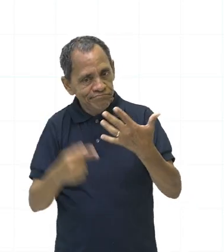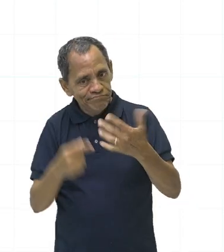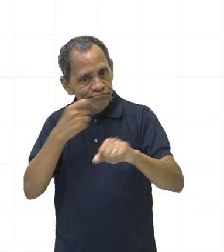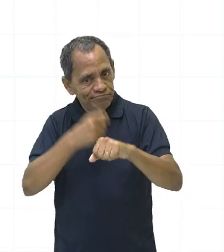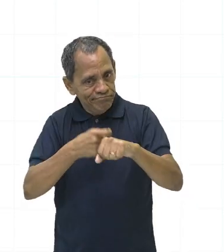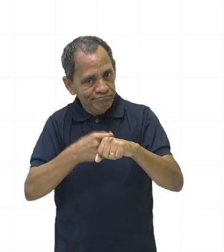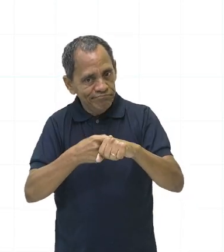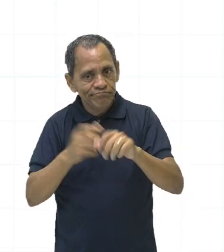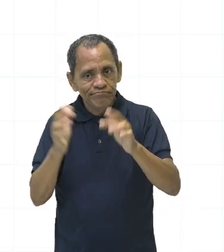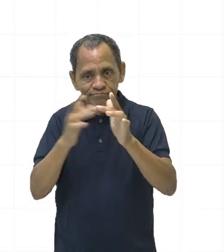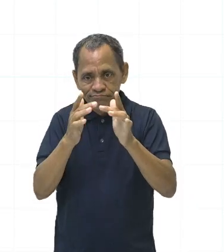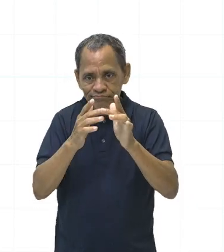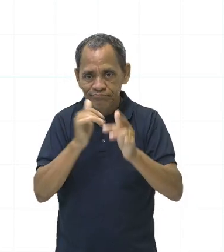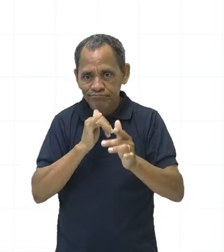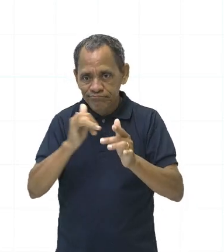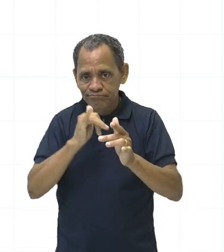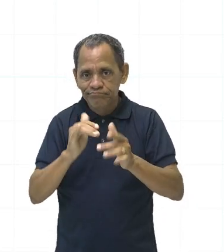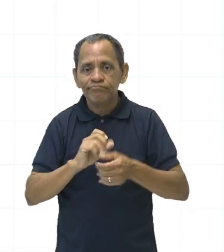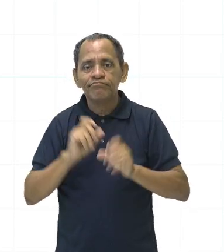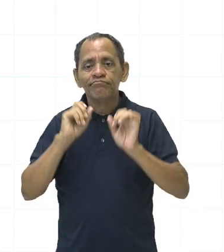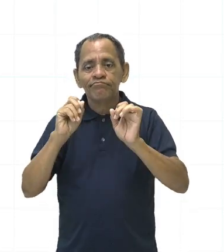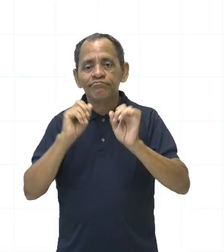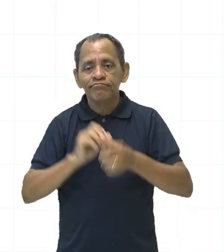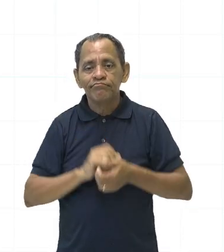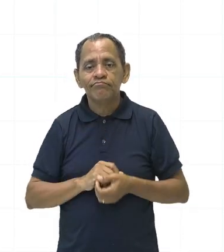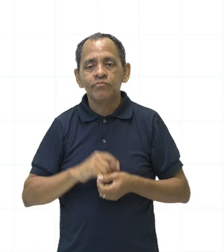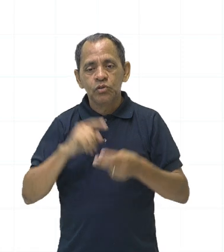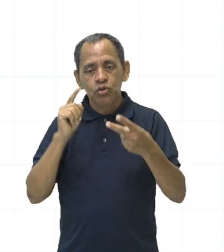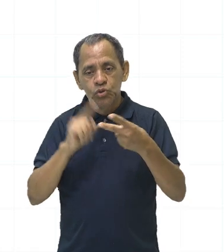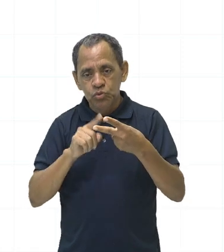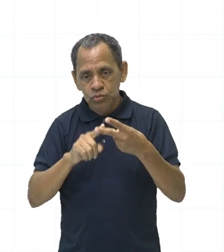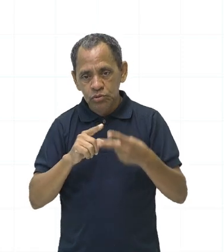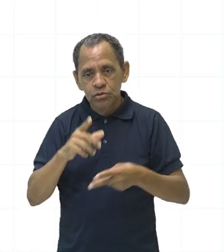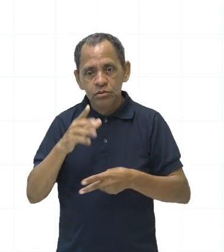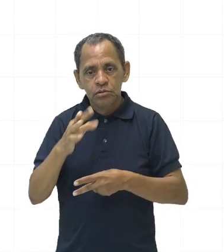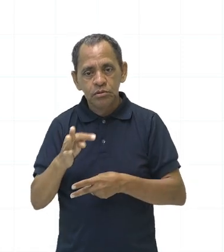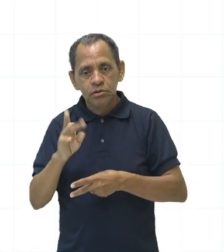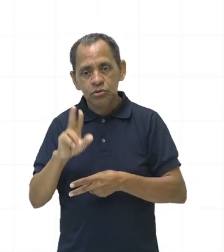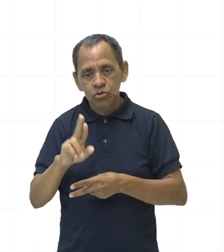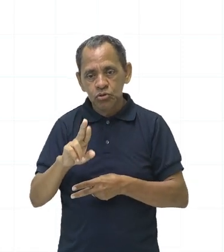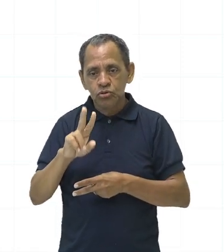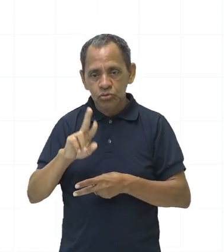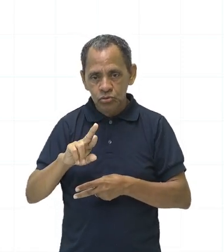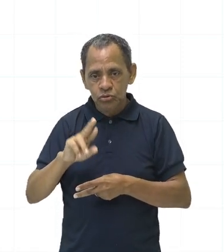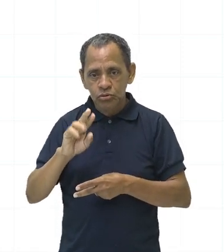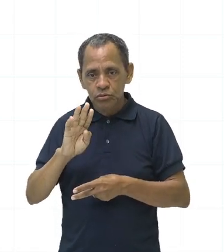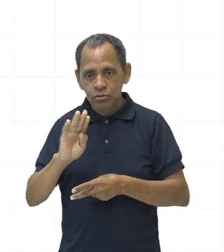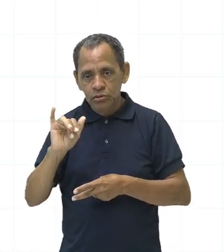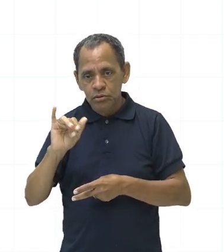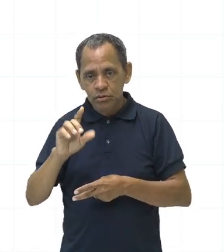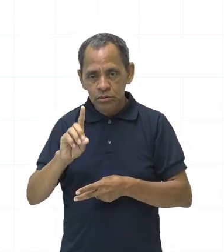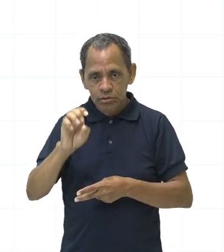condutividade elétrica. O que é turbidez? Turbidez é a presença de